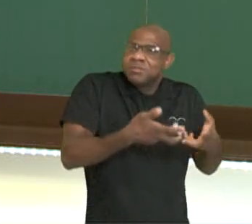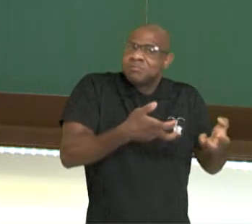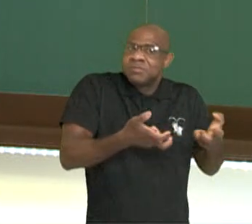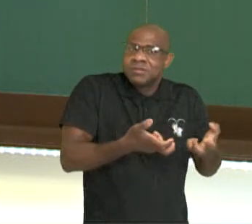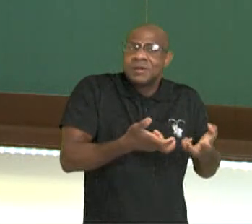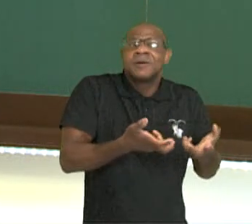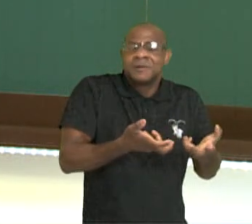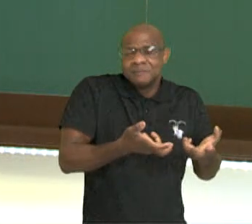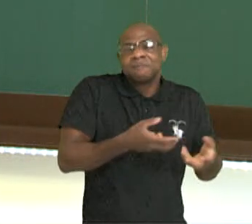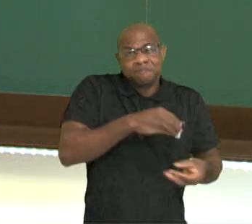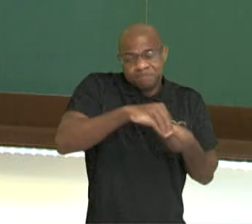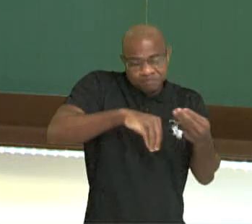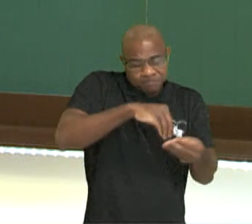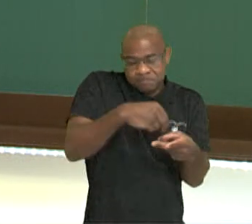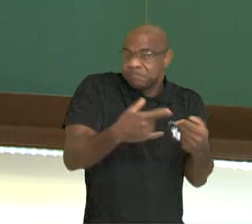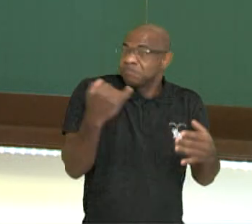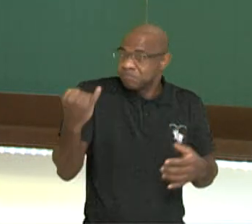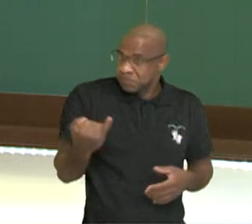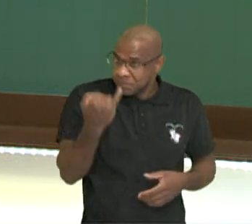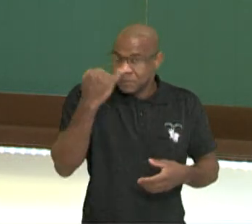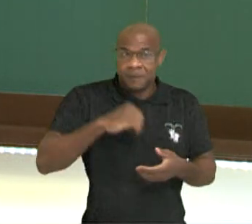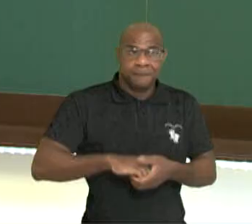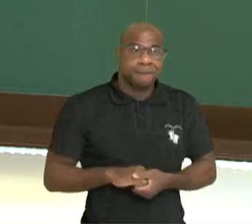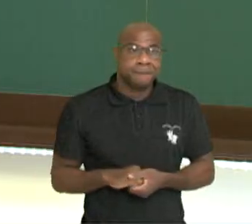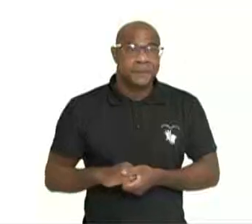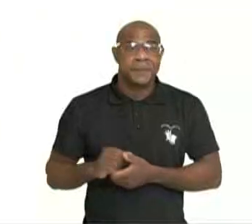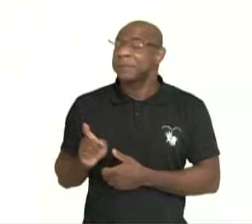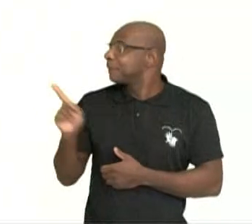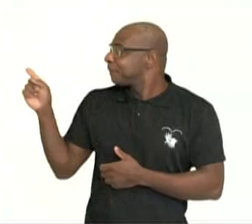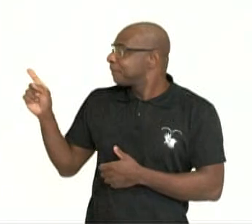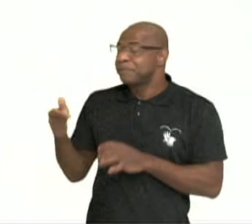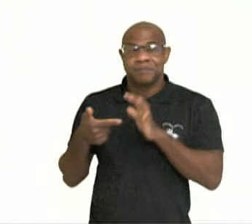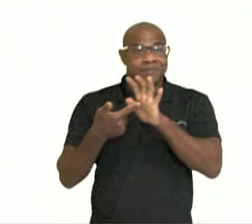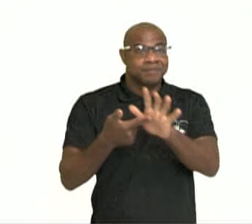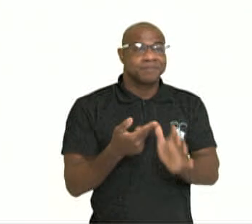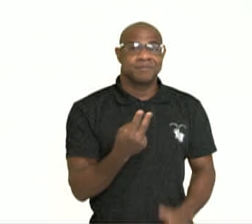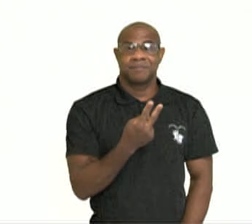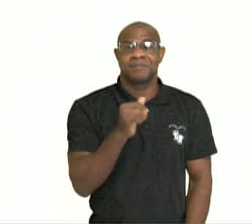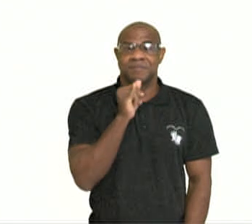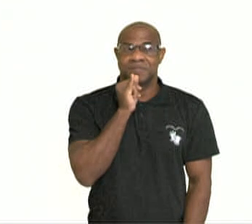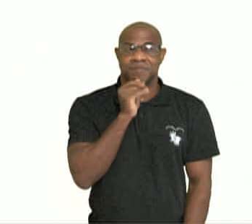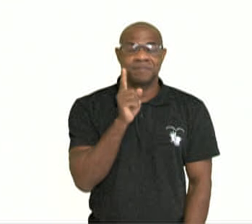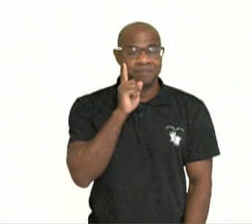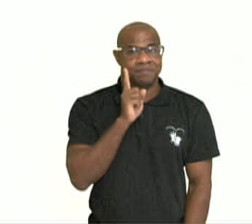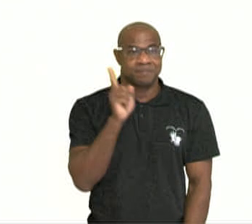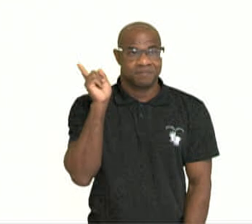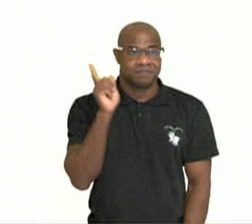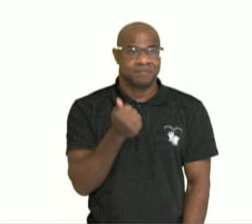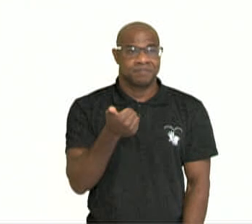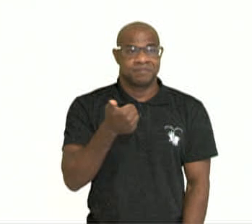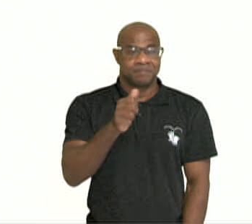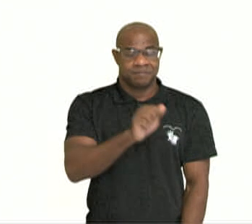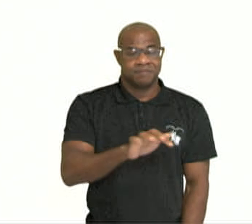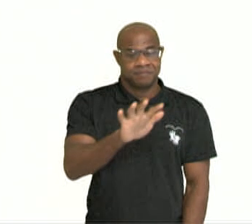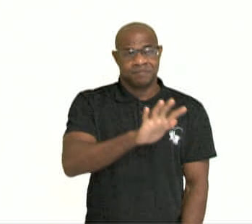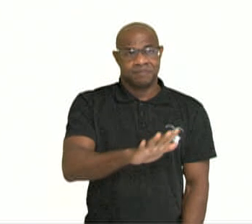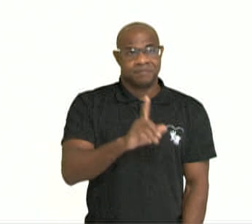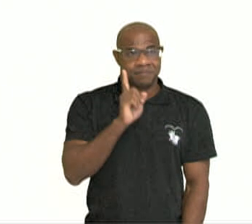substância muito importante. E aqui eu trago 2 exemplos para vocês nessas imagens. Na primeira, na esquerda,